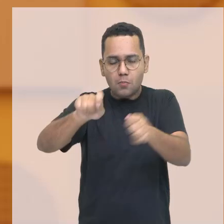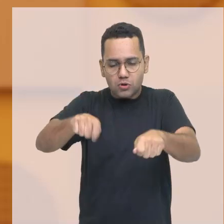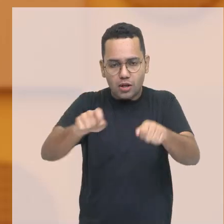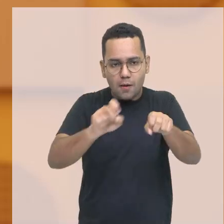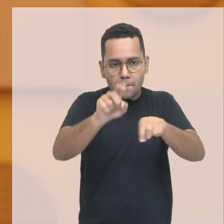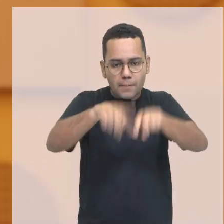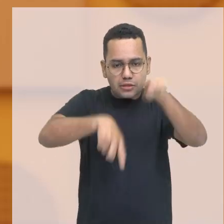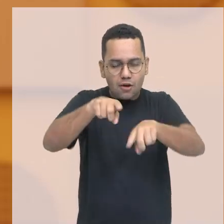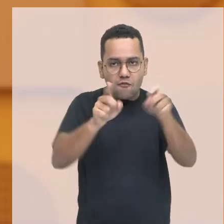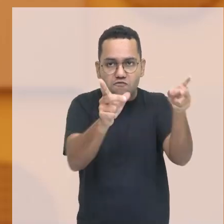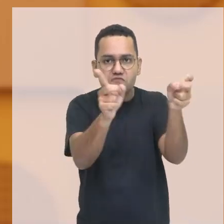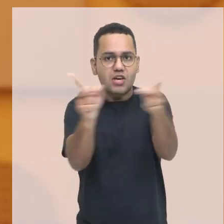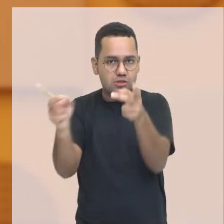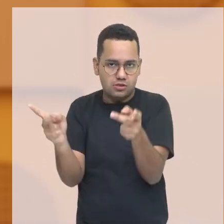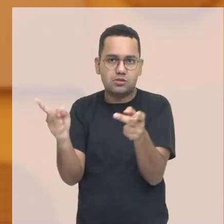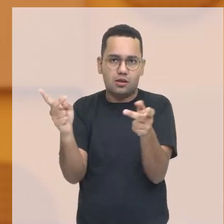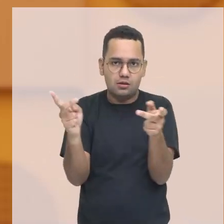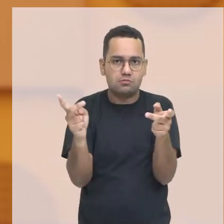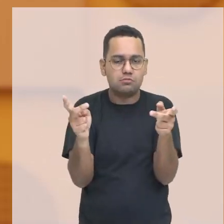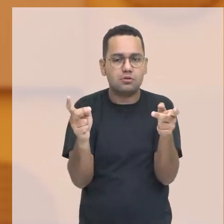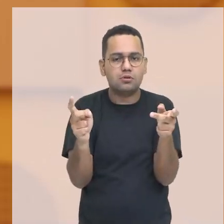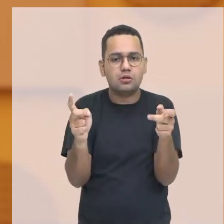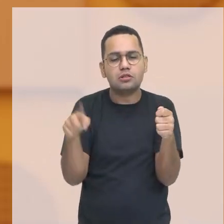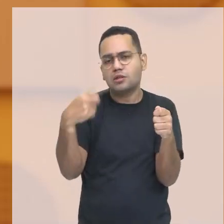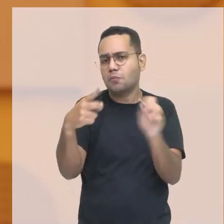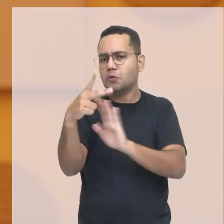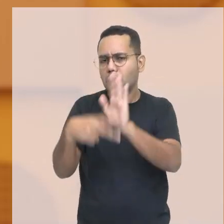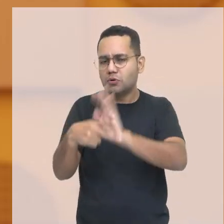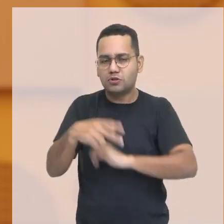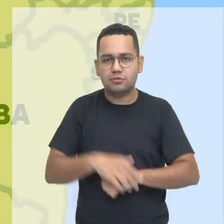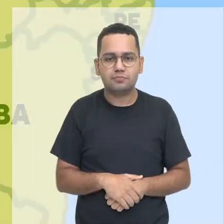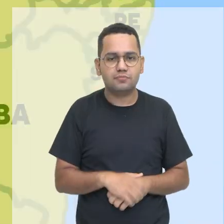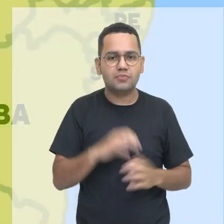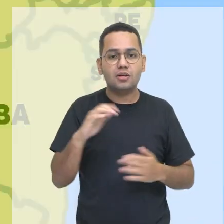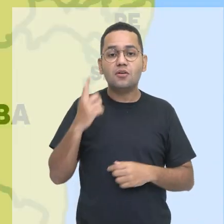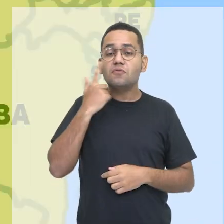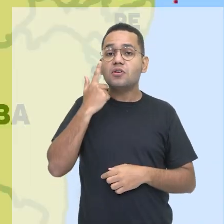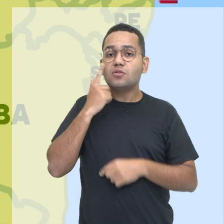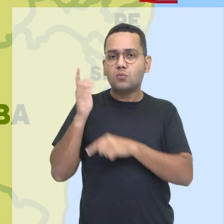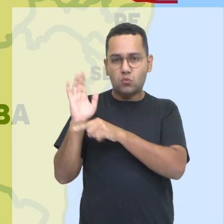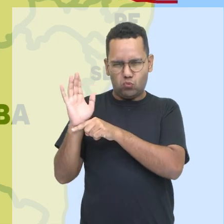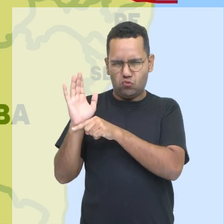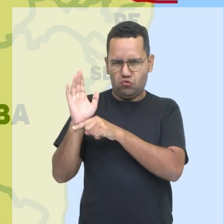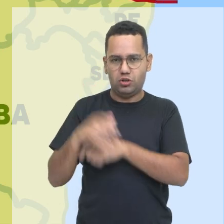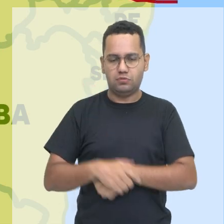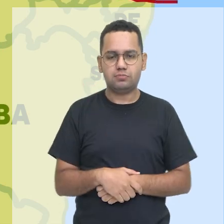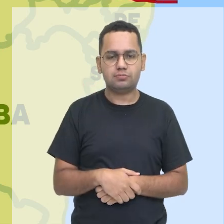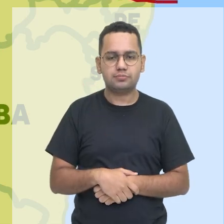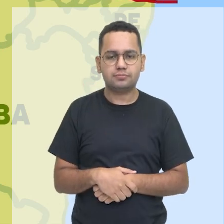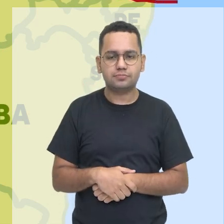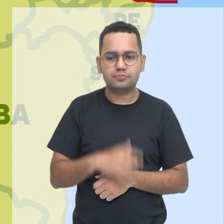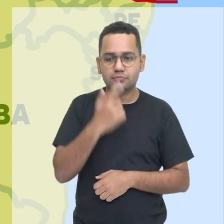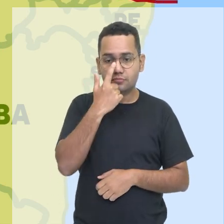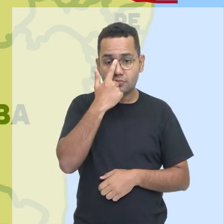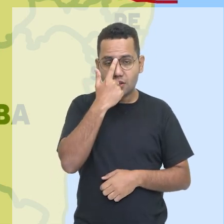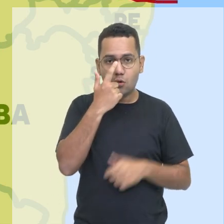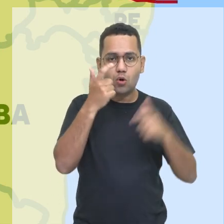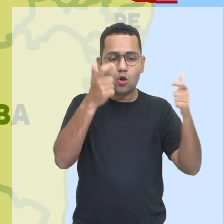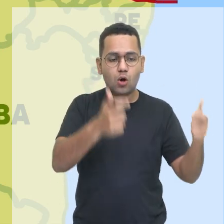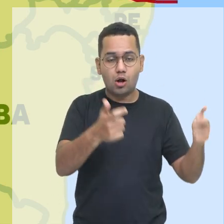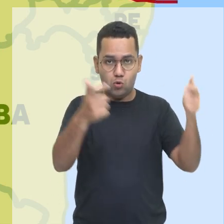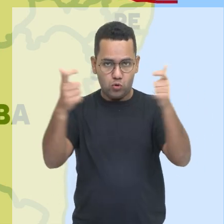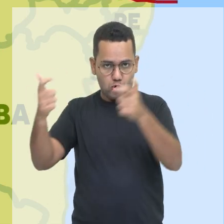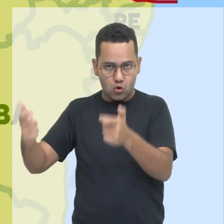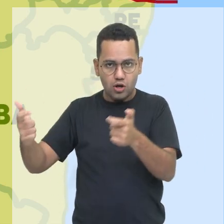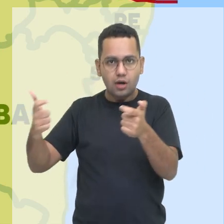surgiria após o plano de integração nacional. Trouxe para vocês um vídeo agora que basicamente vai nos mostrar